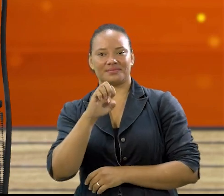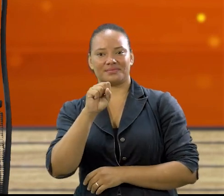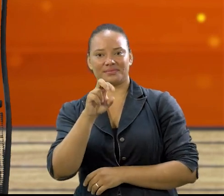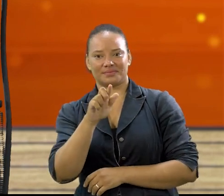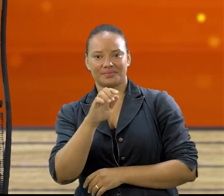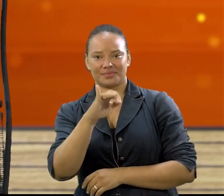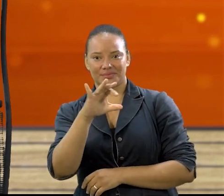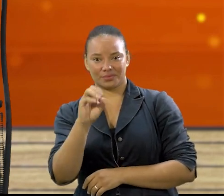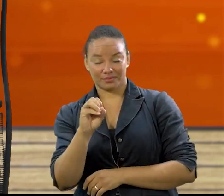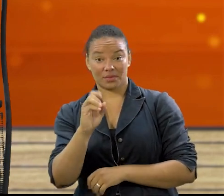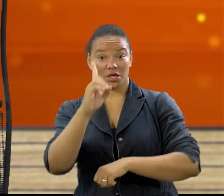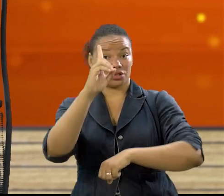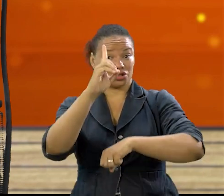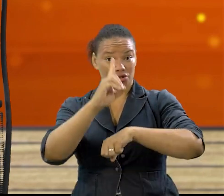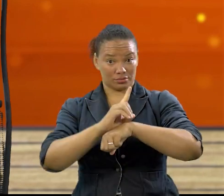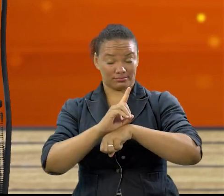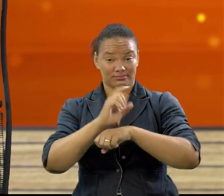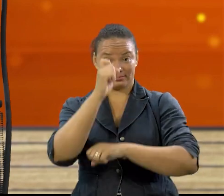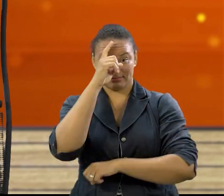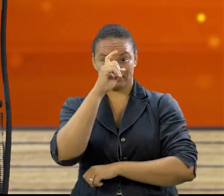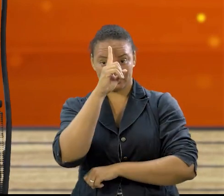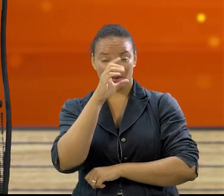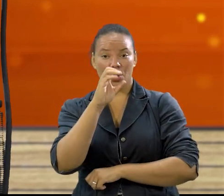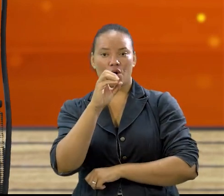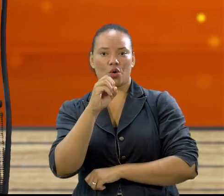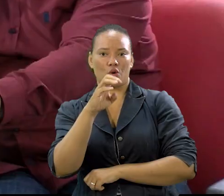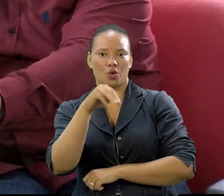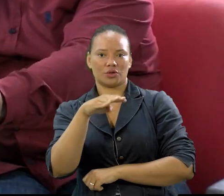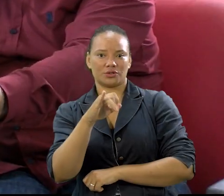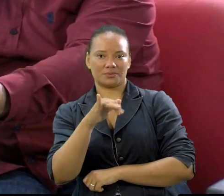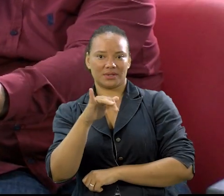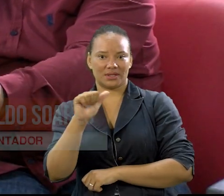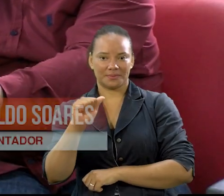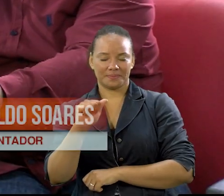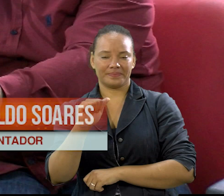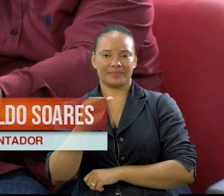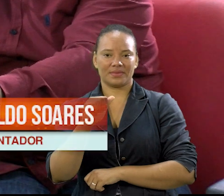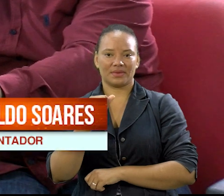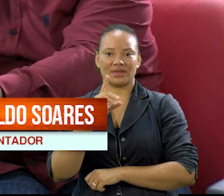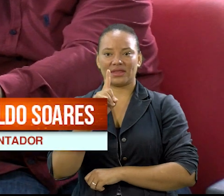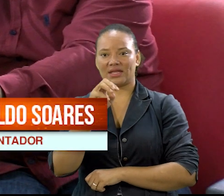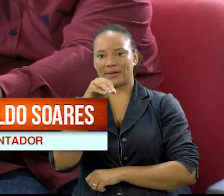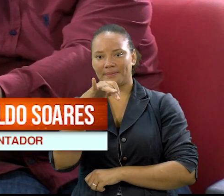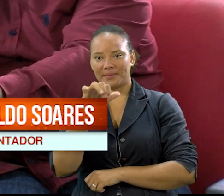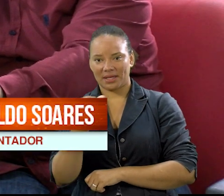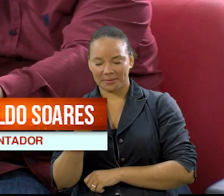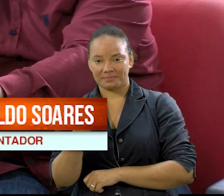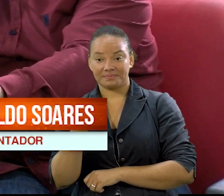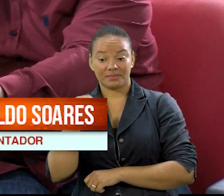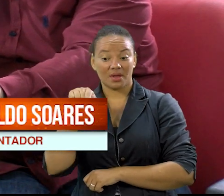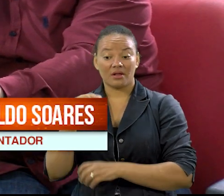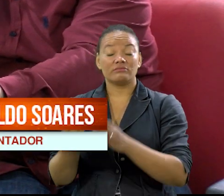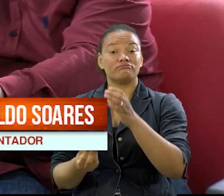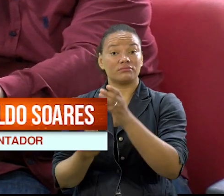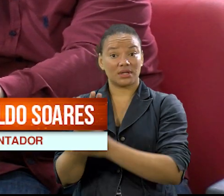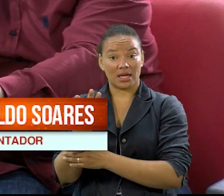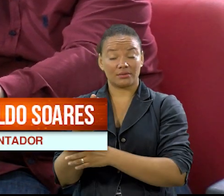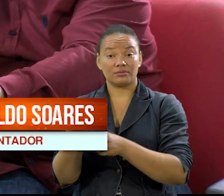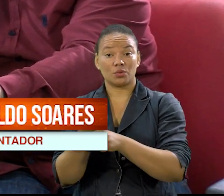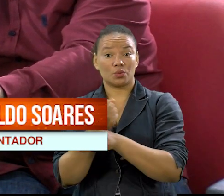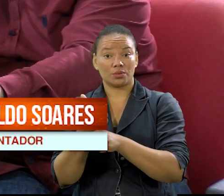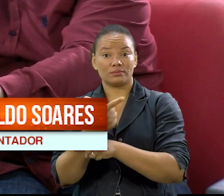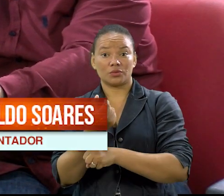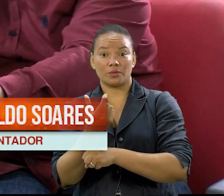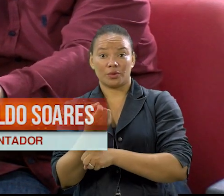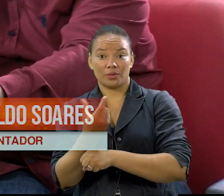ele é diretor do hospital cosm Damião o Hospital Infantil cosm Damião foi criado em 2002